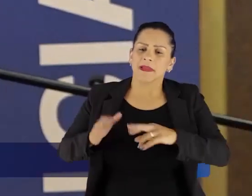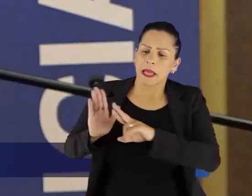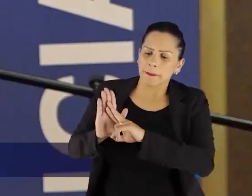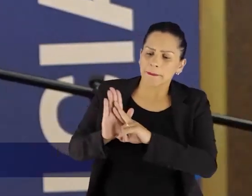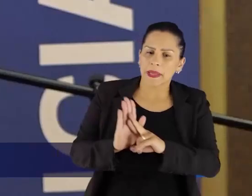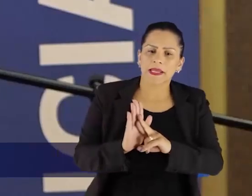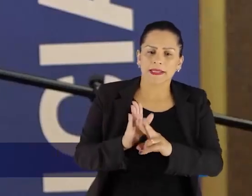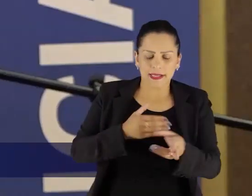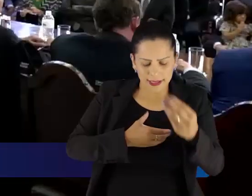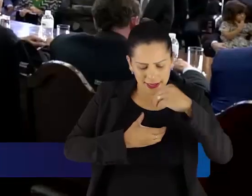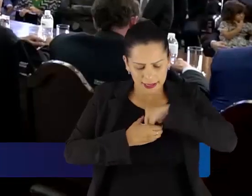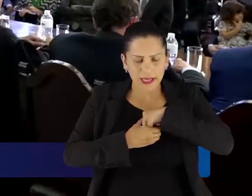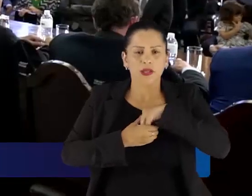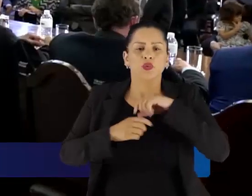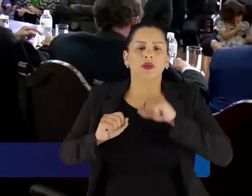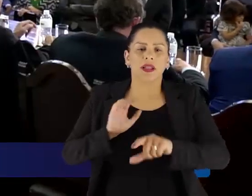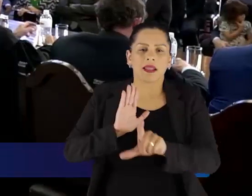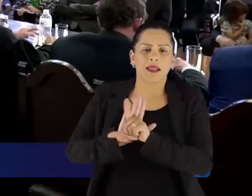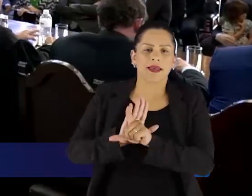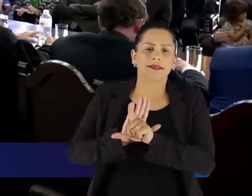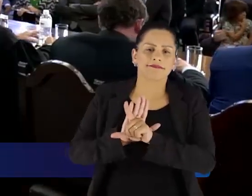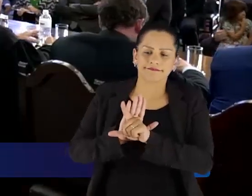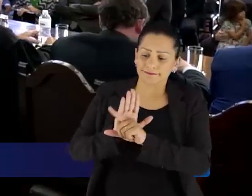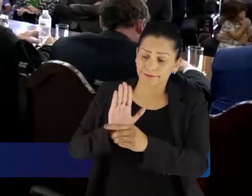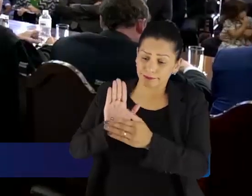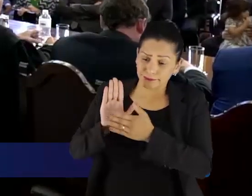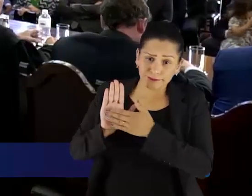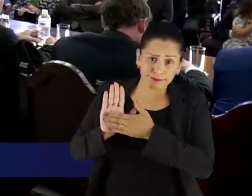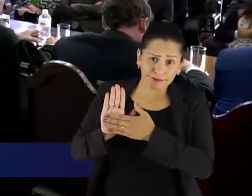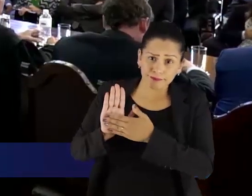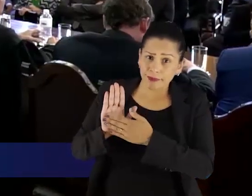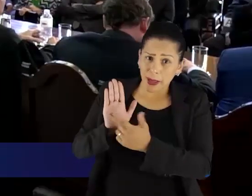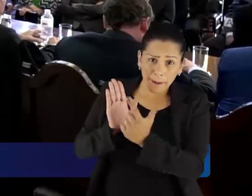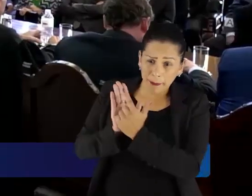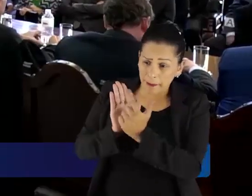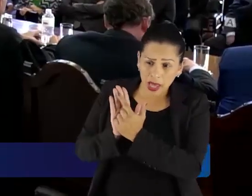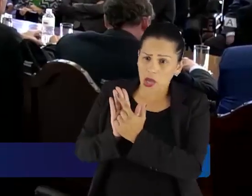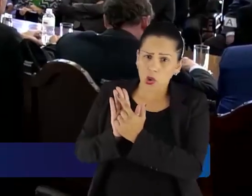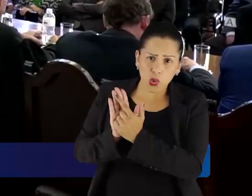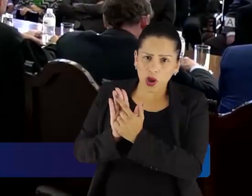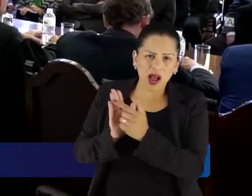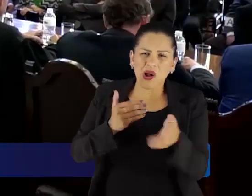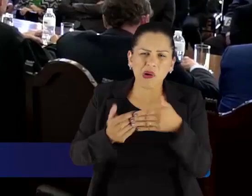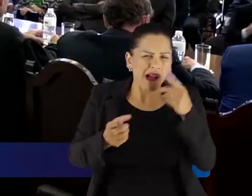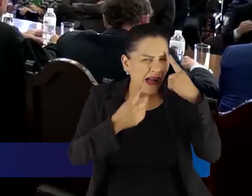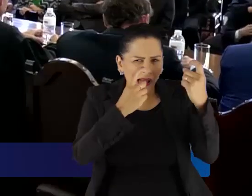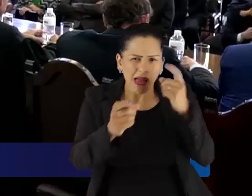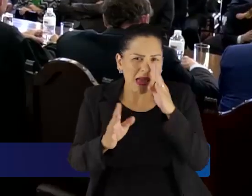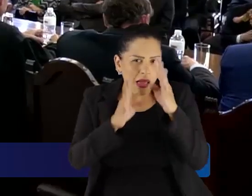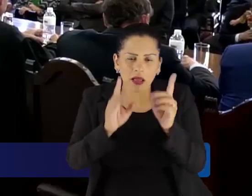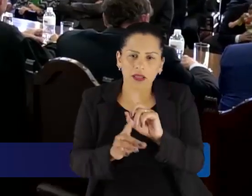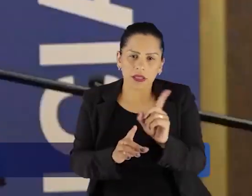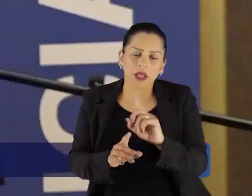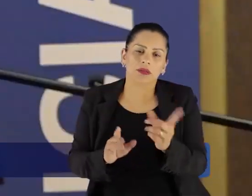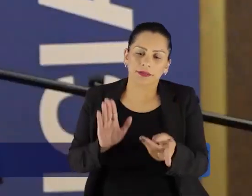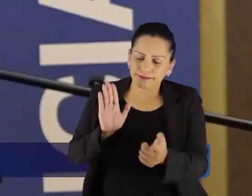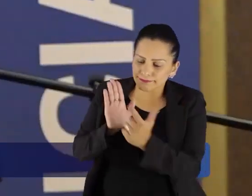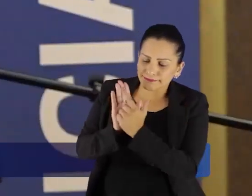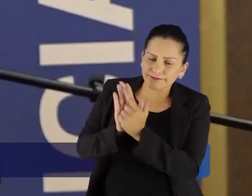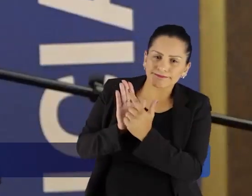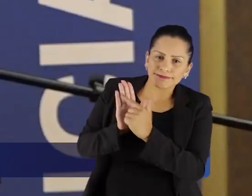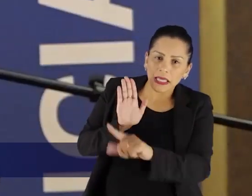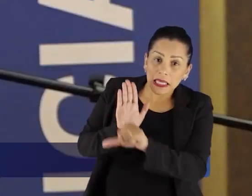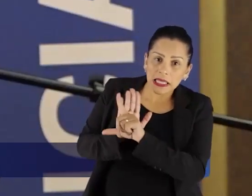princípios que estão no papel e não qualquer ideia pré-concebida seu respeito